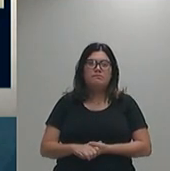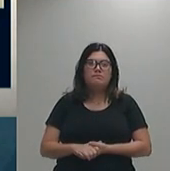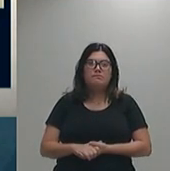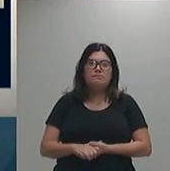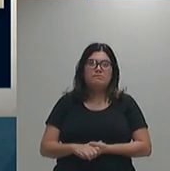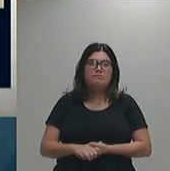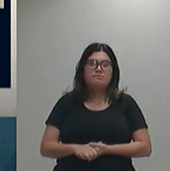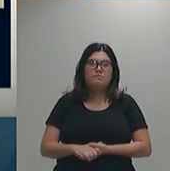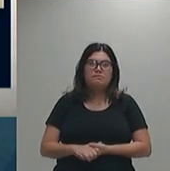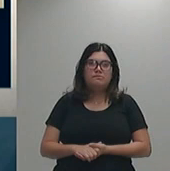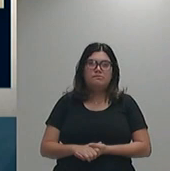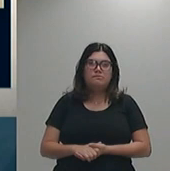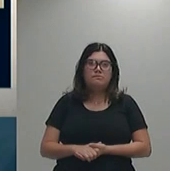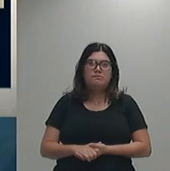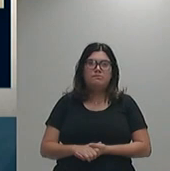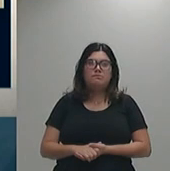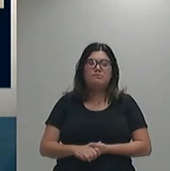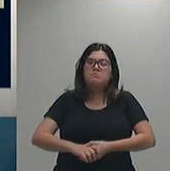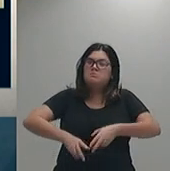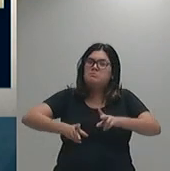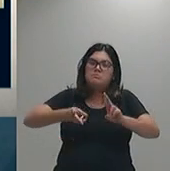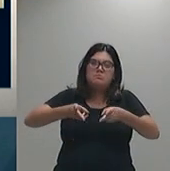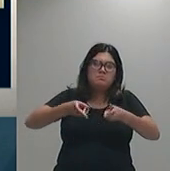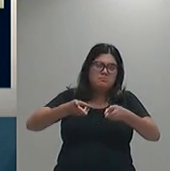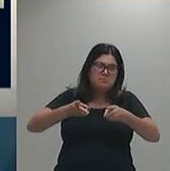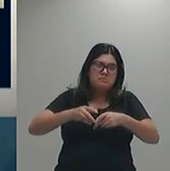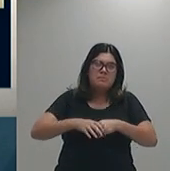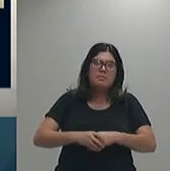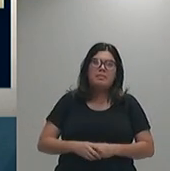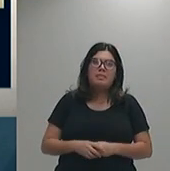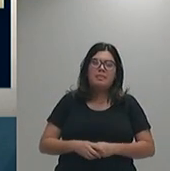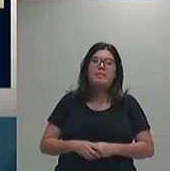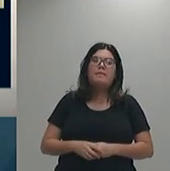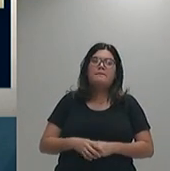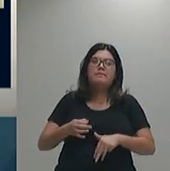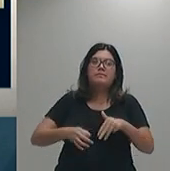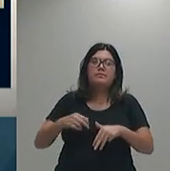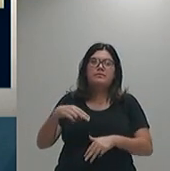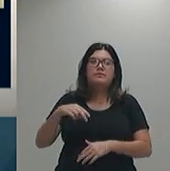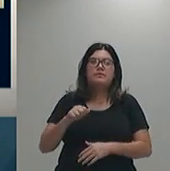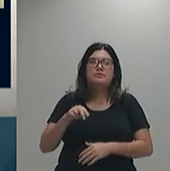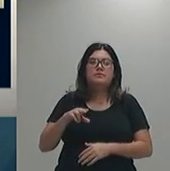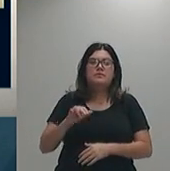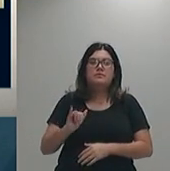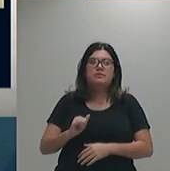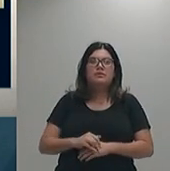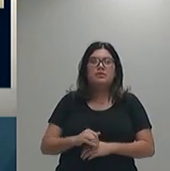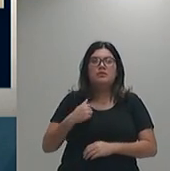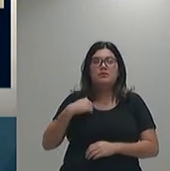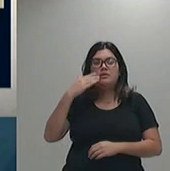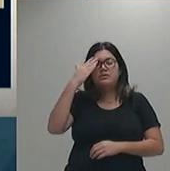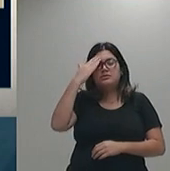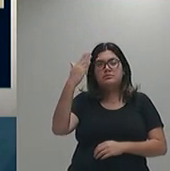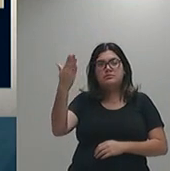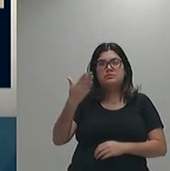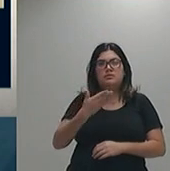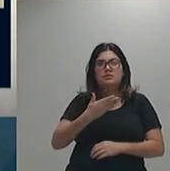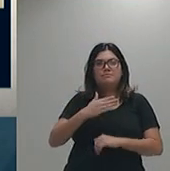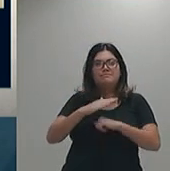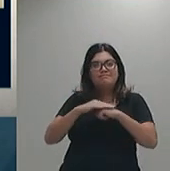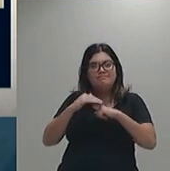é a mesma forma surpresa tendência nesse por favor e eu agradeço os aos gentis